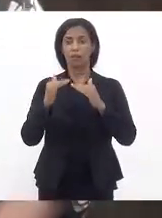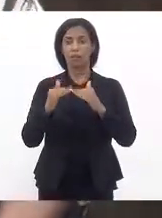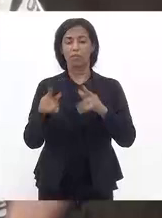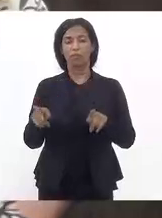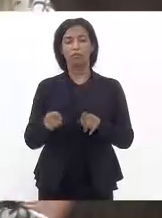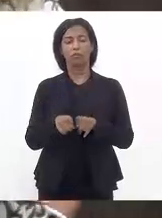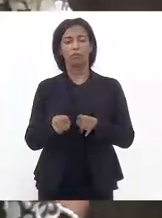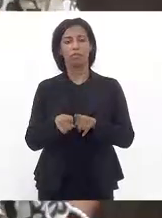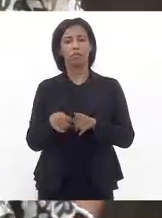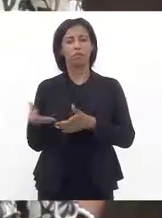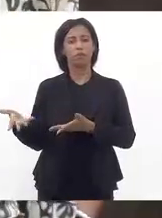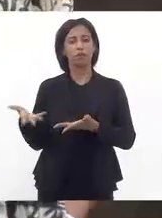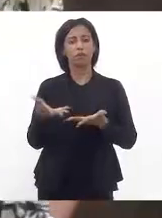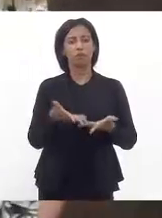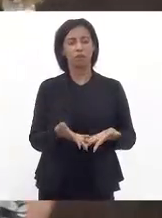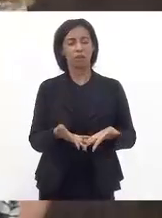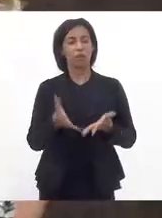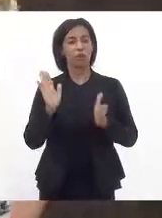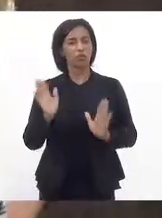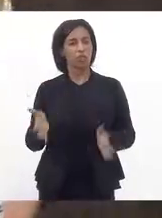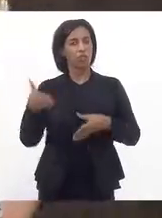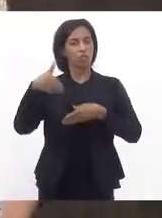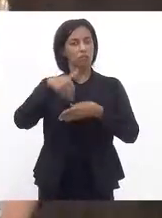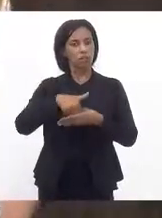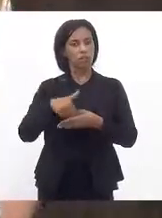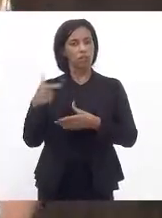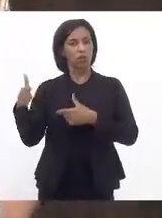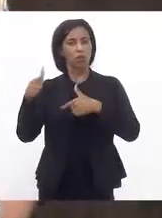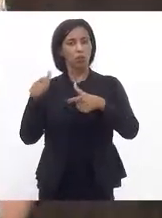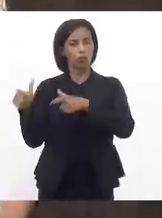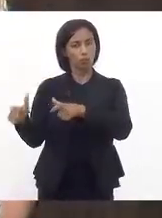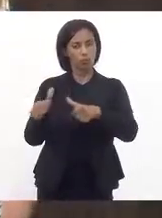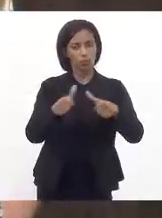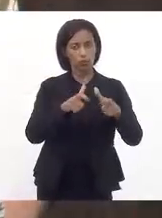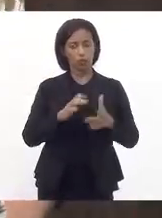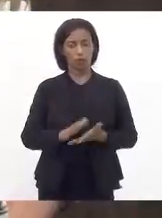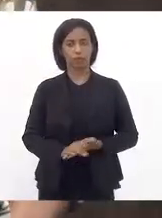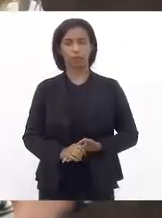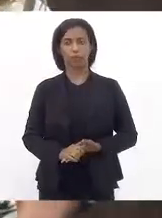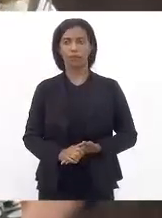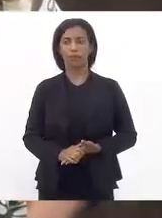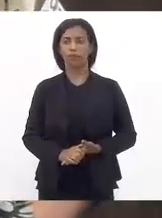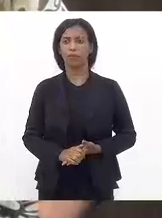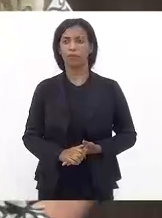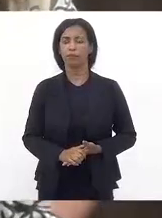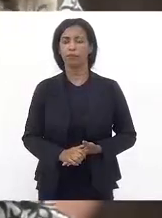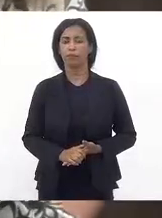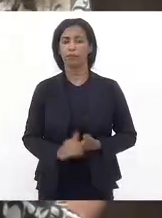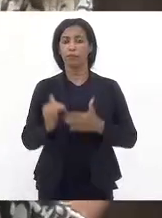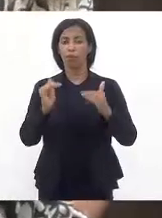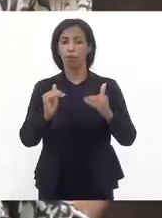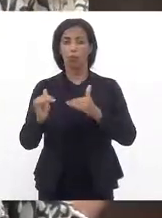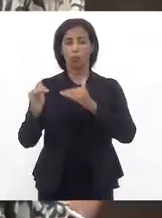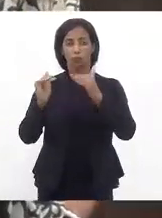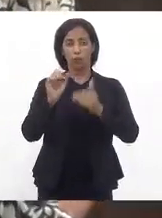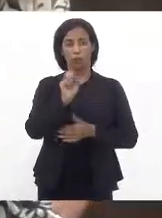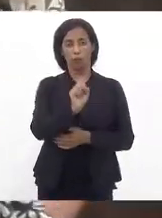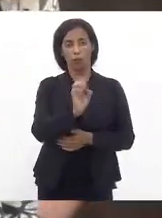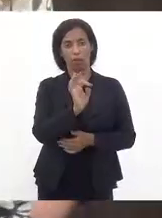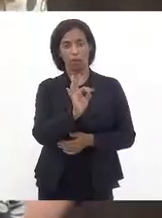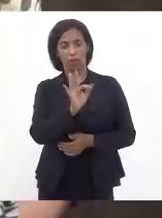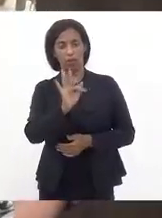baseado no que já está sendo votado em outros lugares pois bem e o Supremo Tribunal